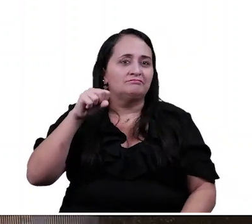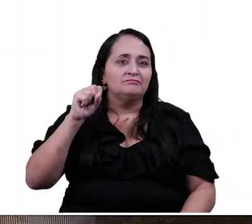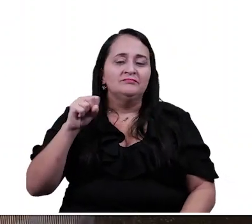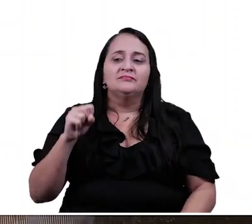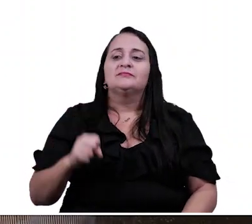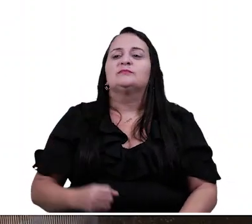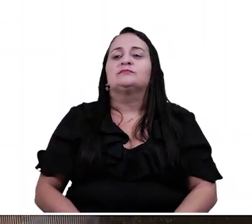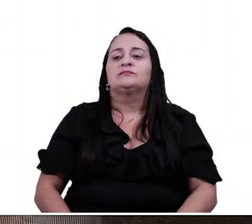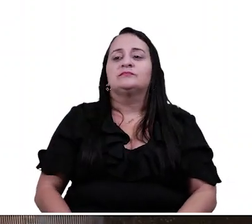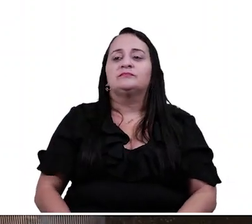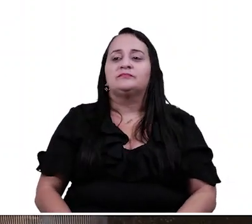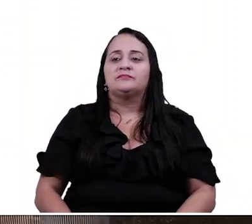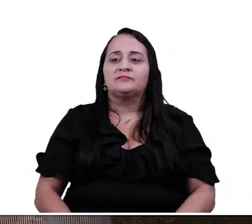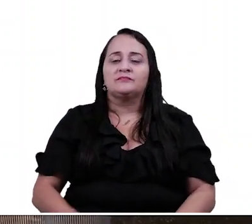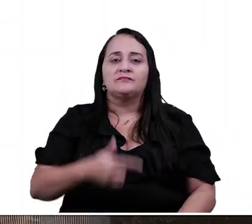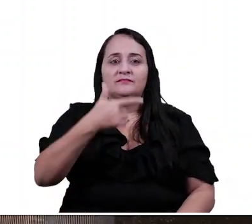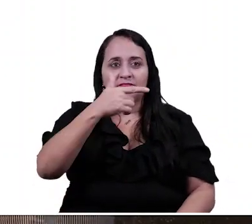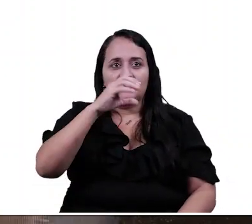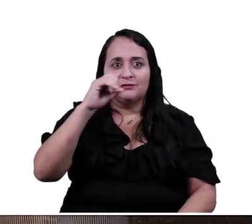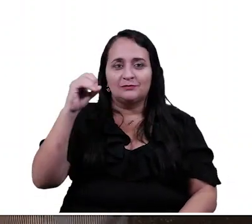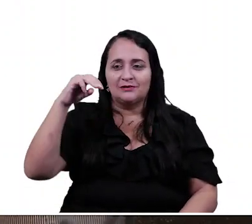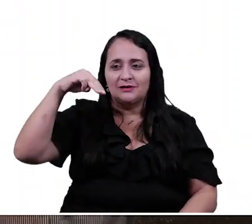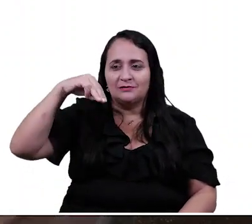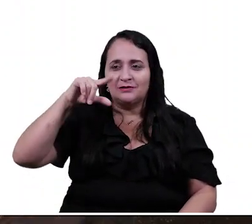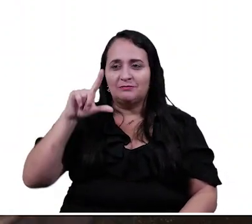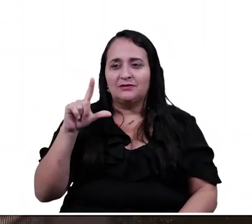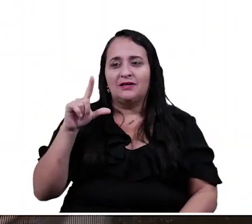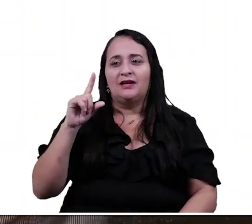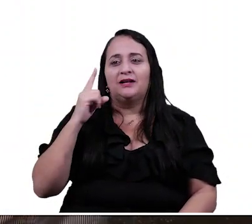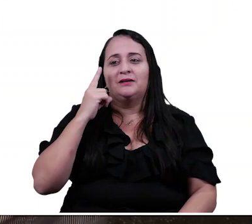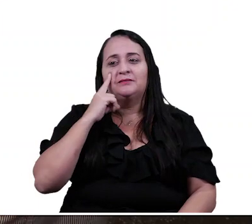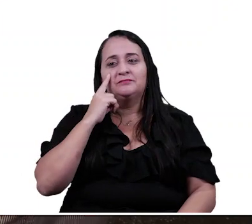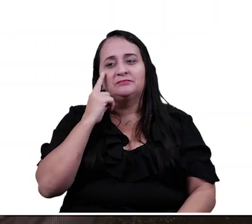mesmo. Esse copo é de 200 ml? É, sim, 200 ml.